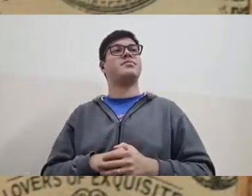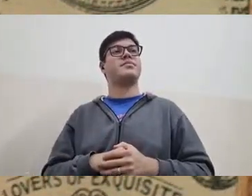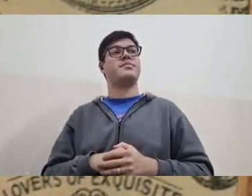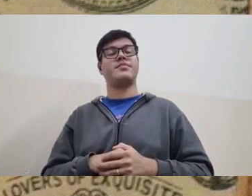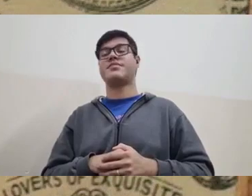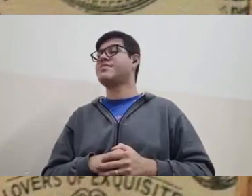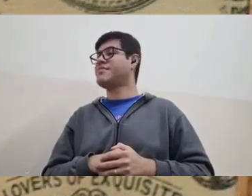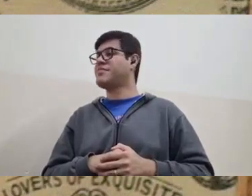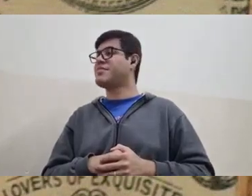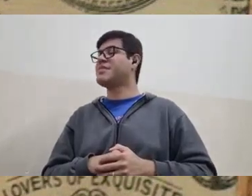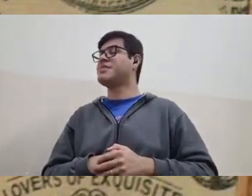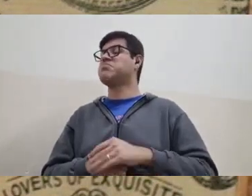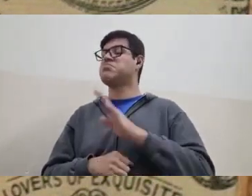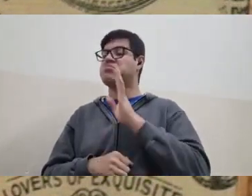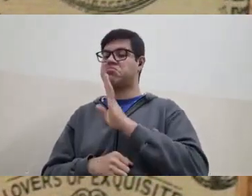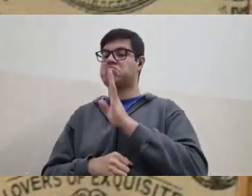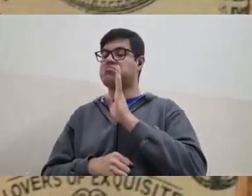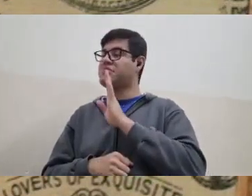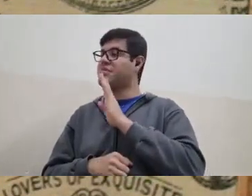vida